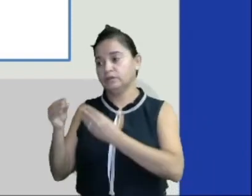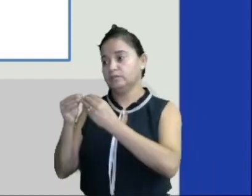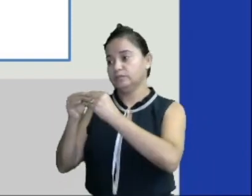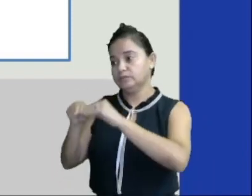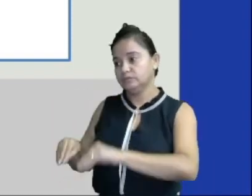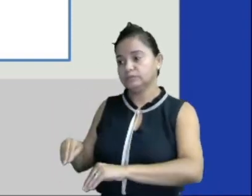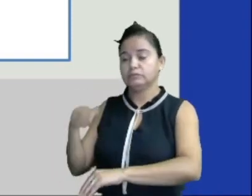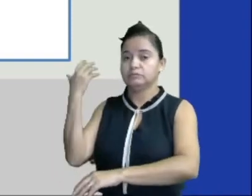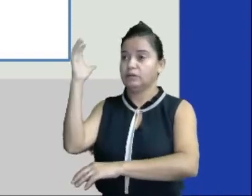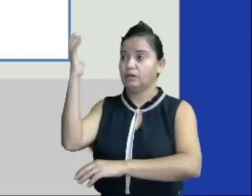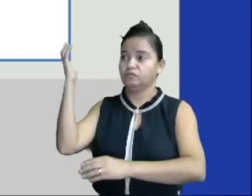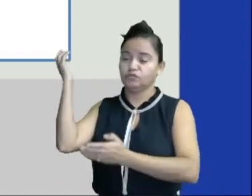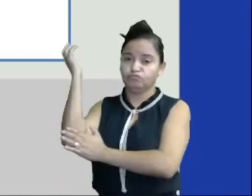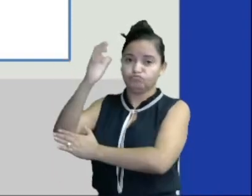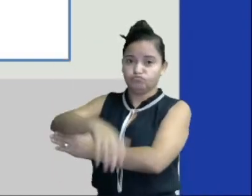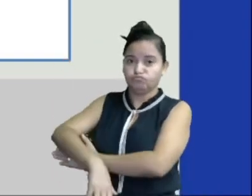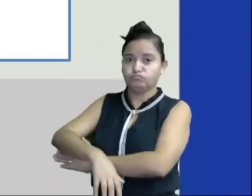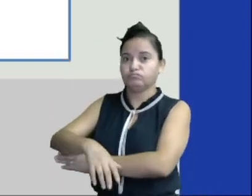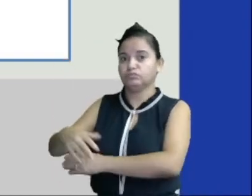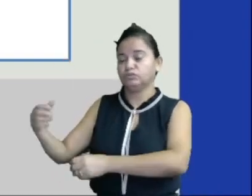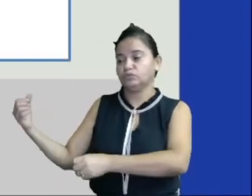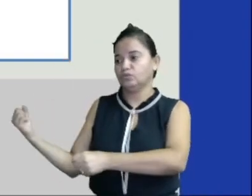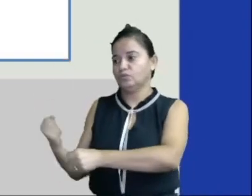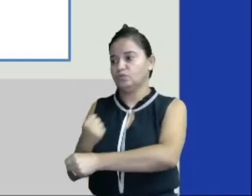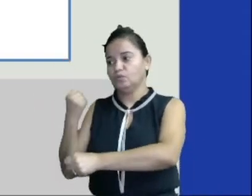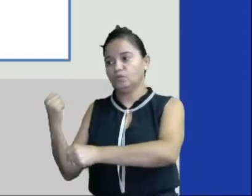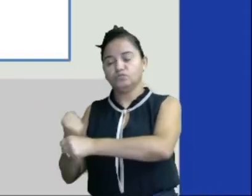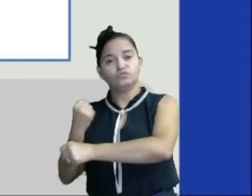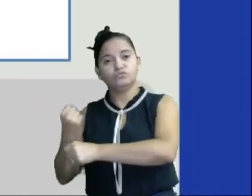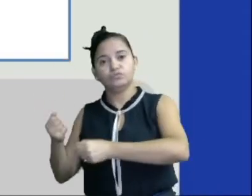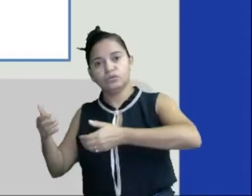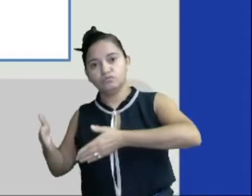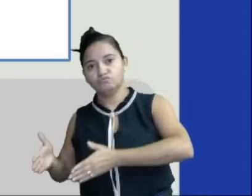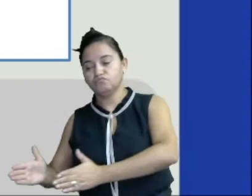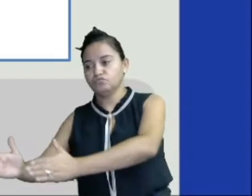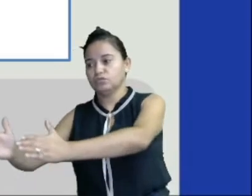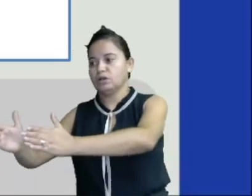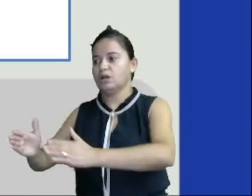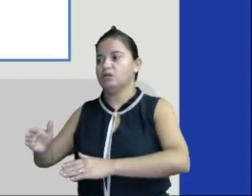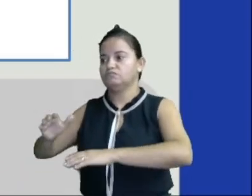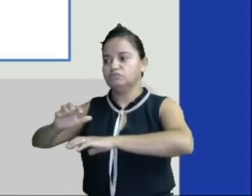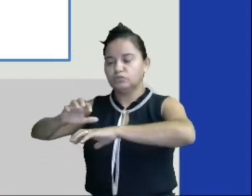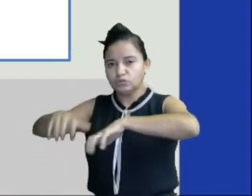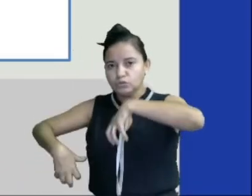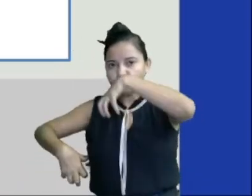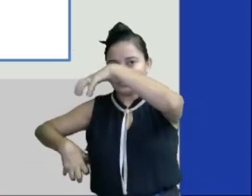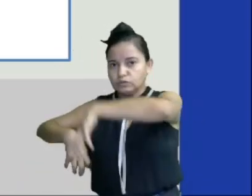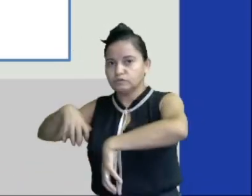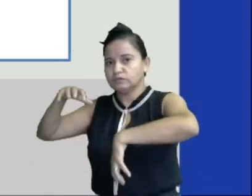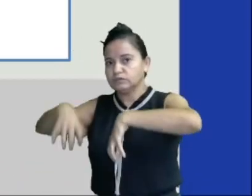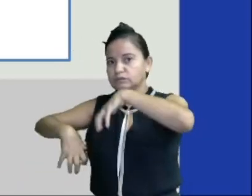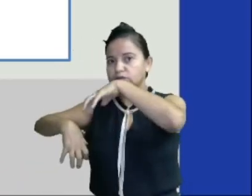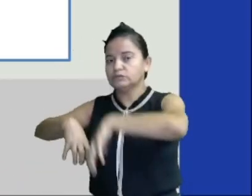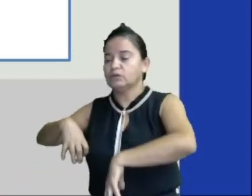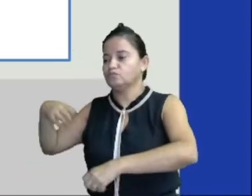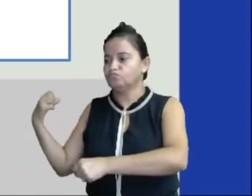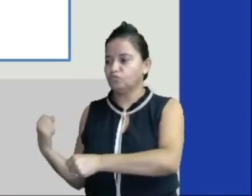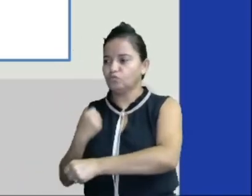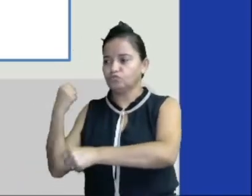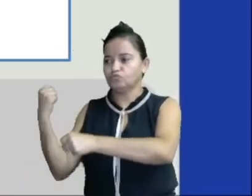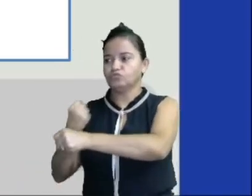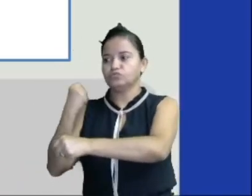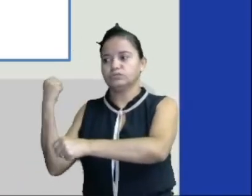do desmatamento, da construção das estradas, das escavações, construções, ampliação